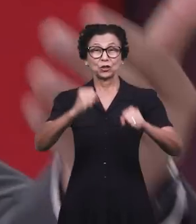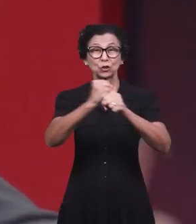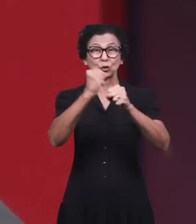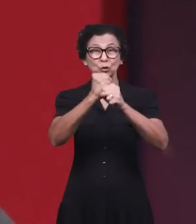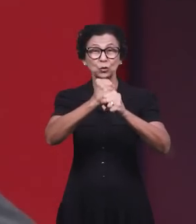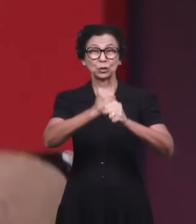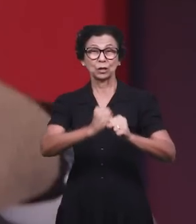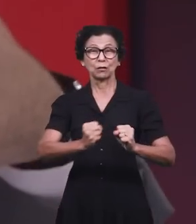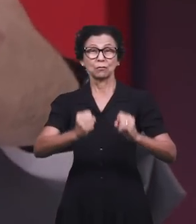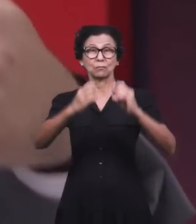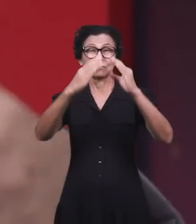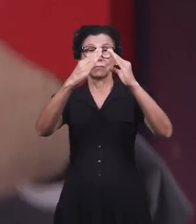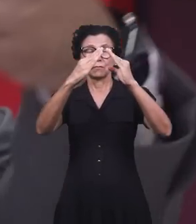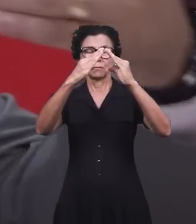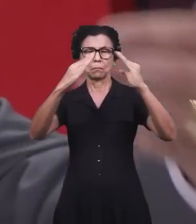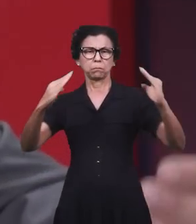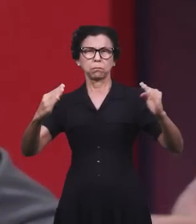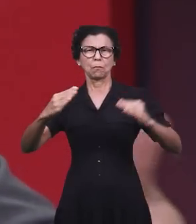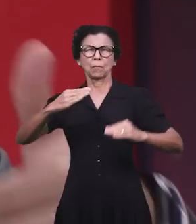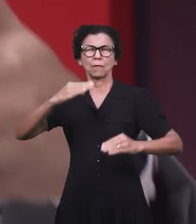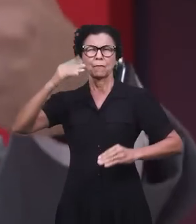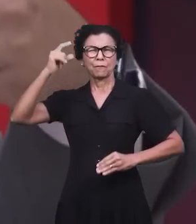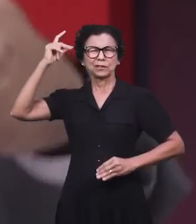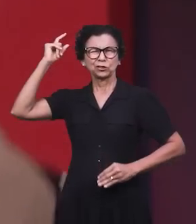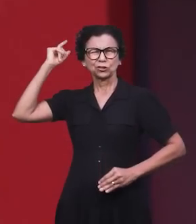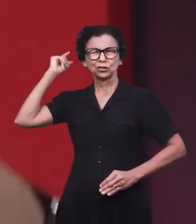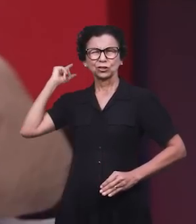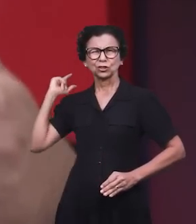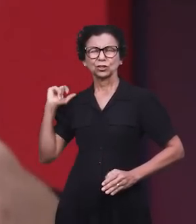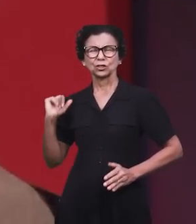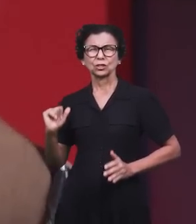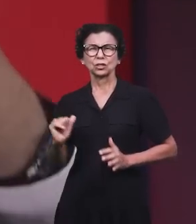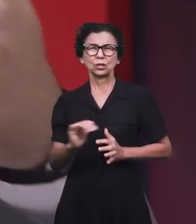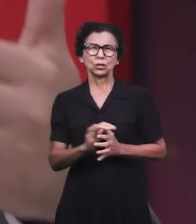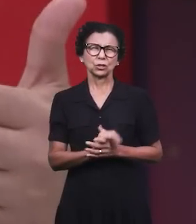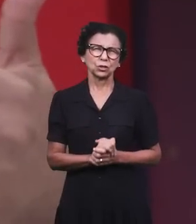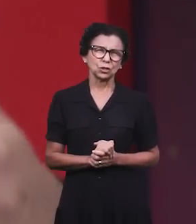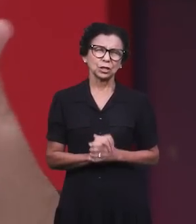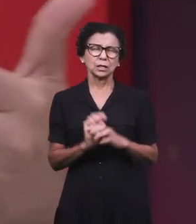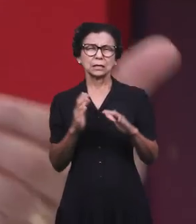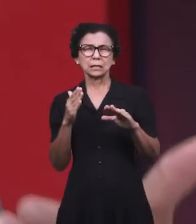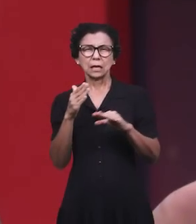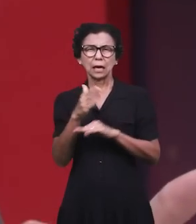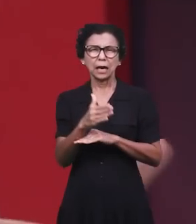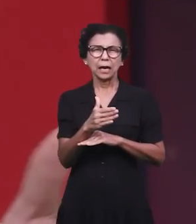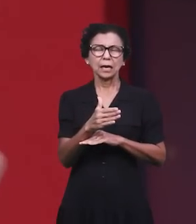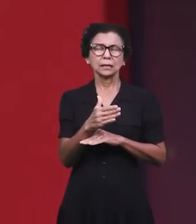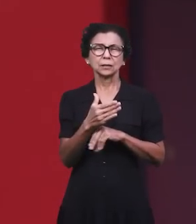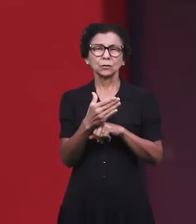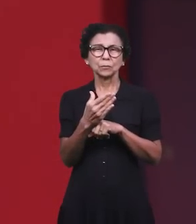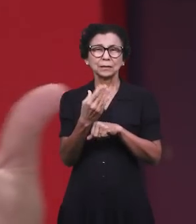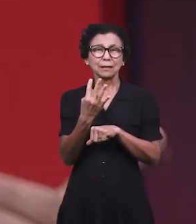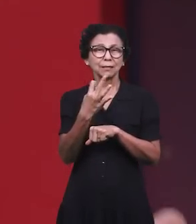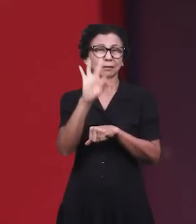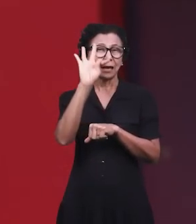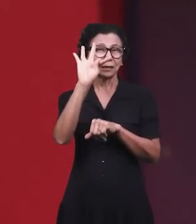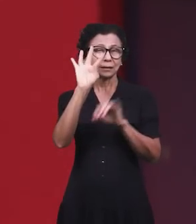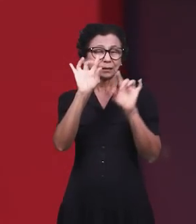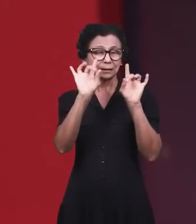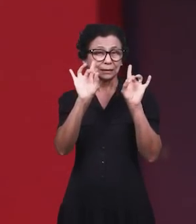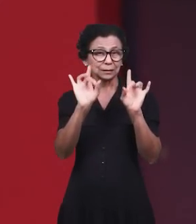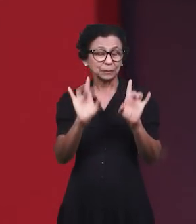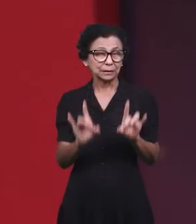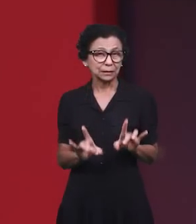Certo. construído há tantos anos atrás, e você entra com algumas técnicas específicas, não são técnicas